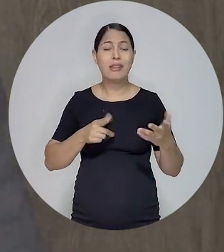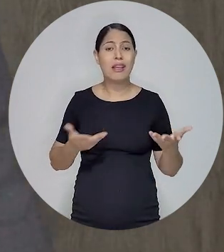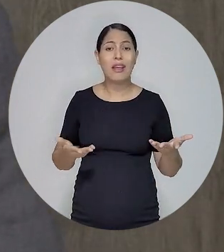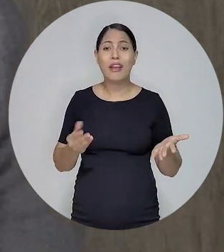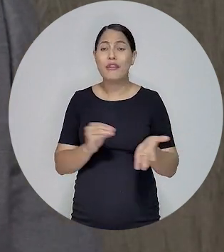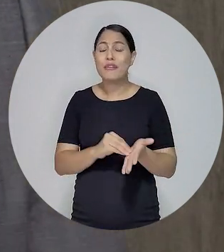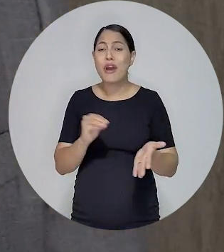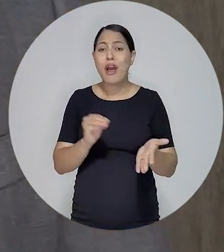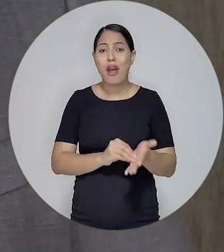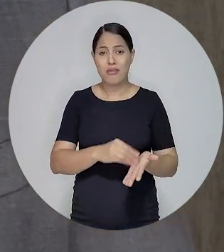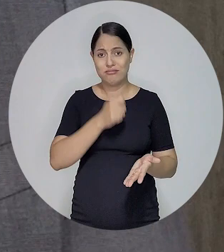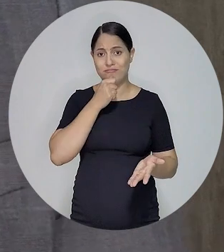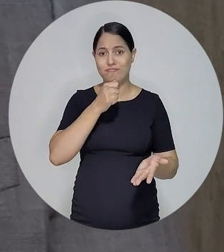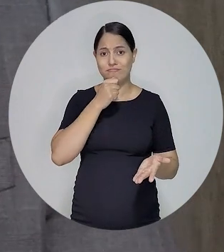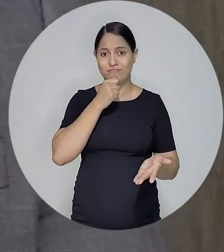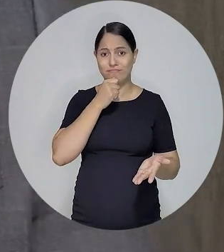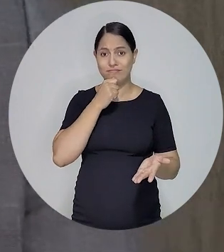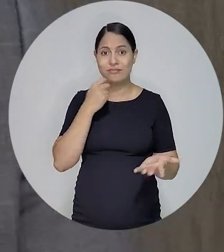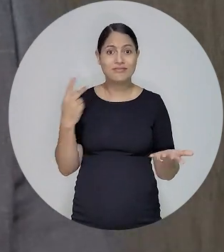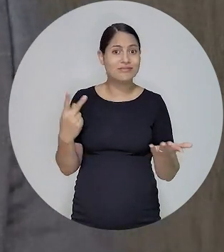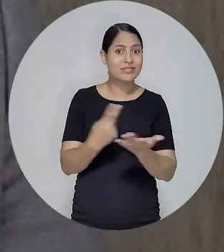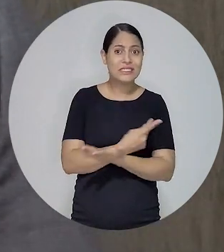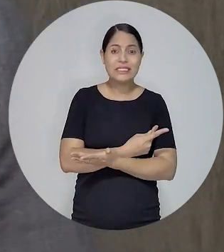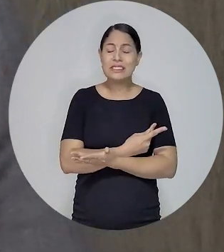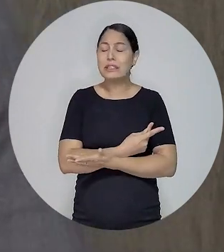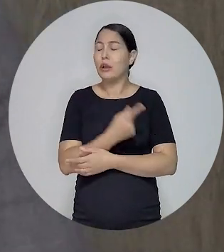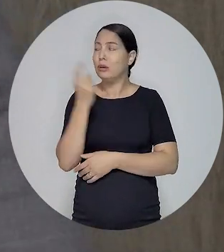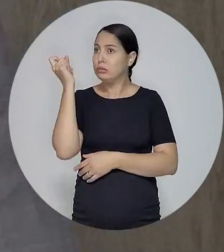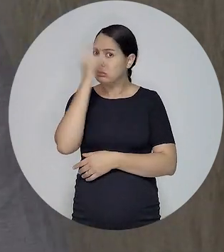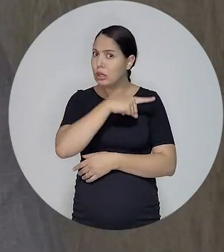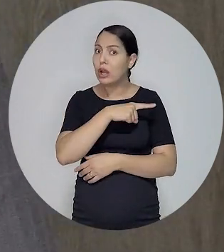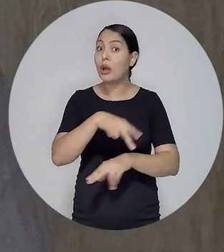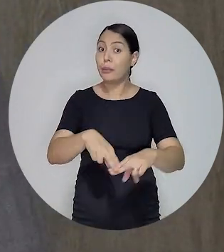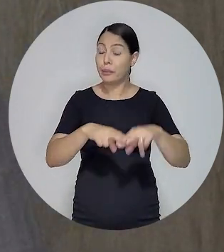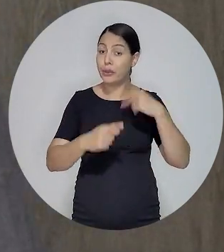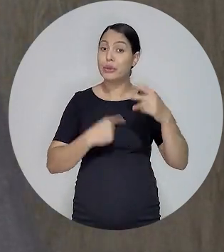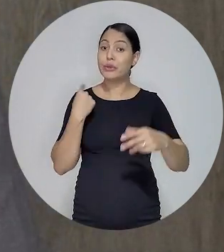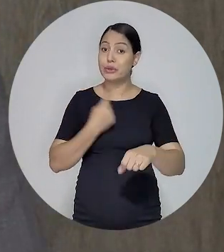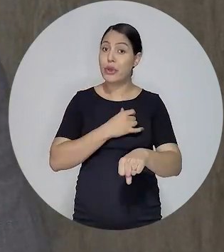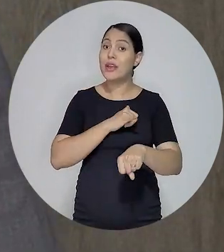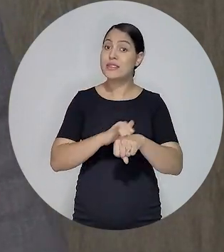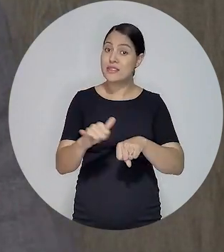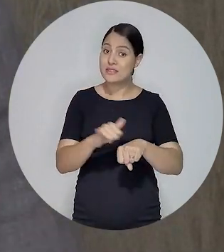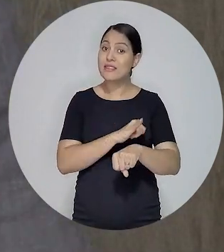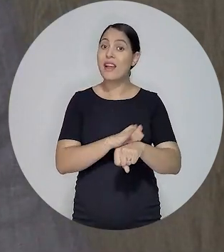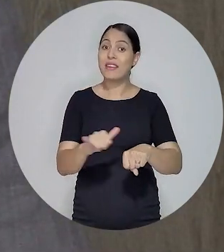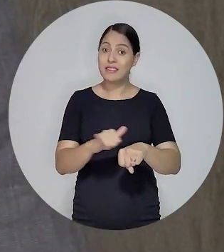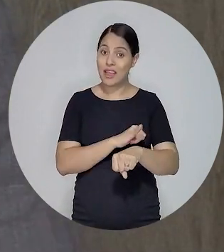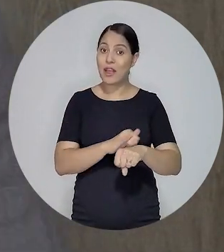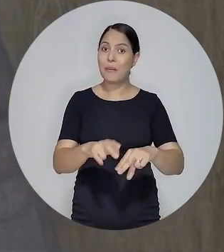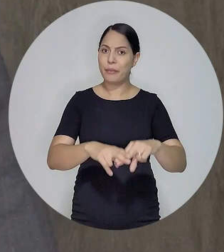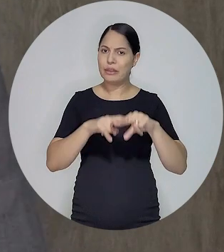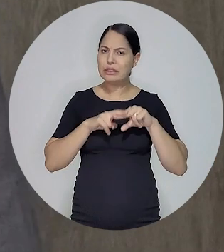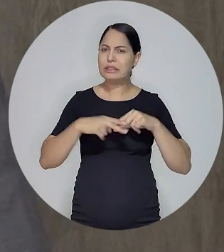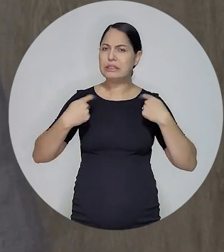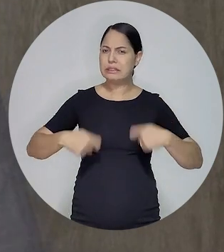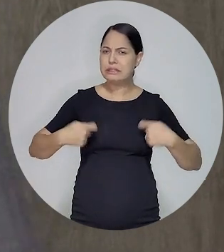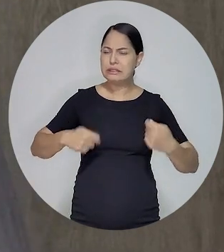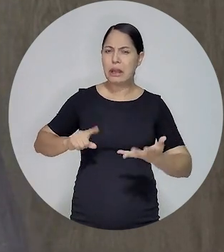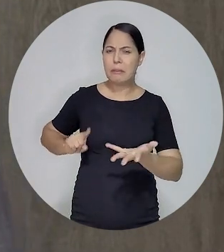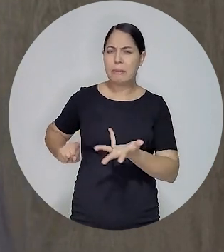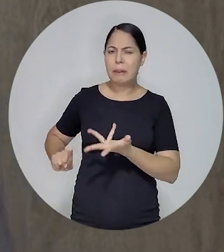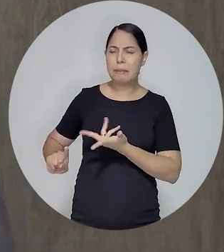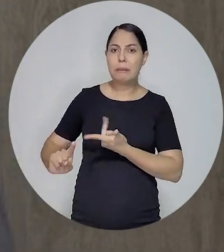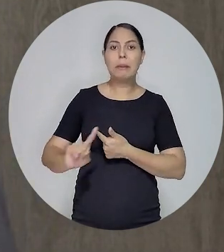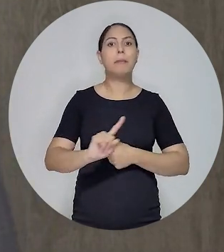carência estatal sofrem, essas dificuldades são ampliadas e para isso vamos buscar medidas que